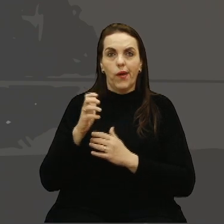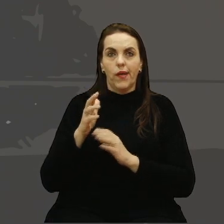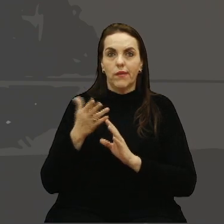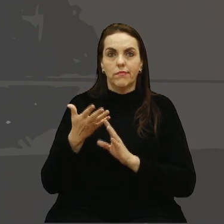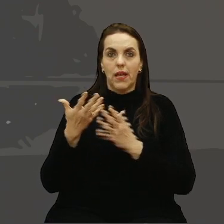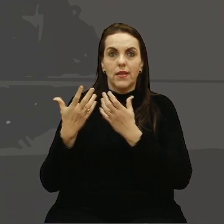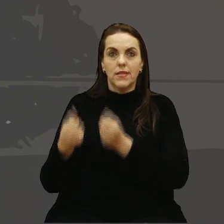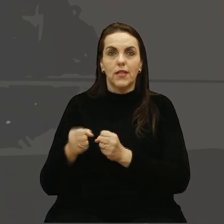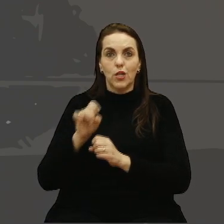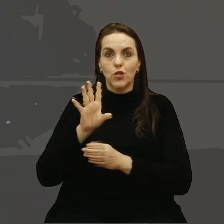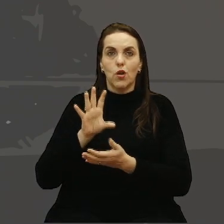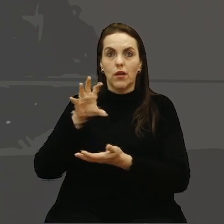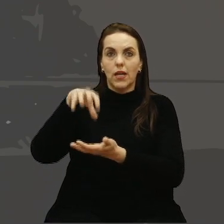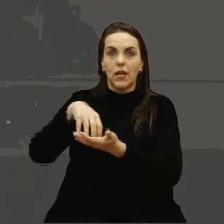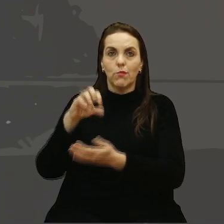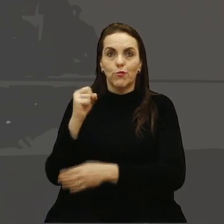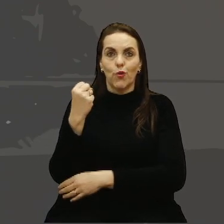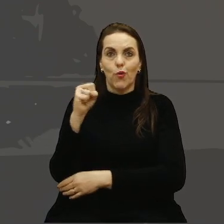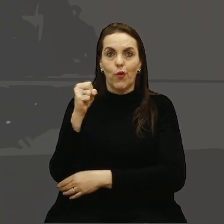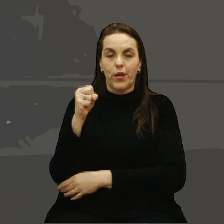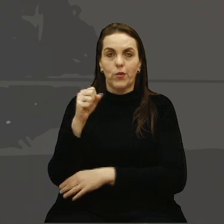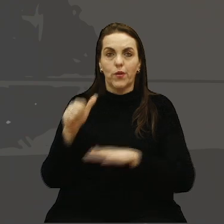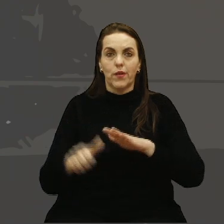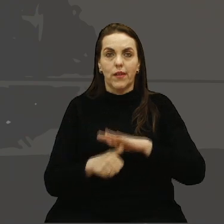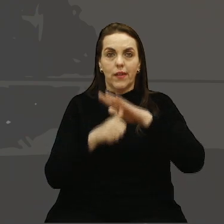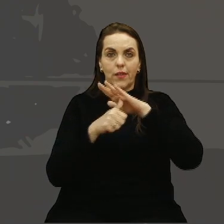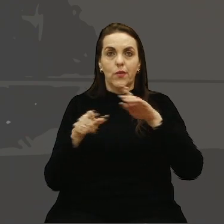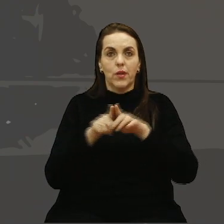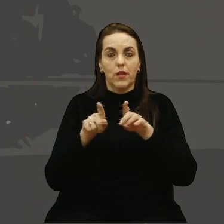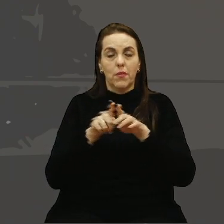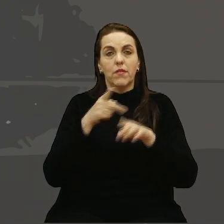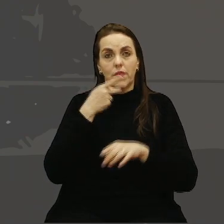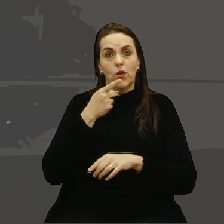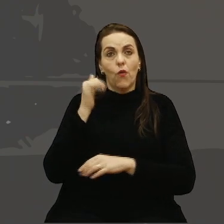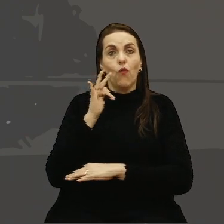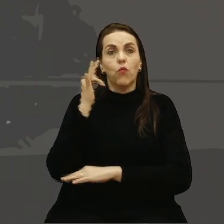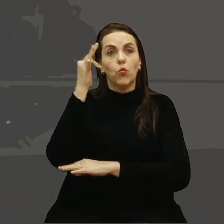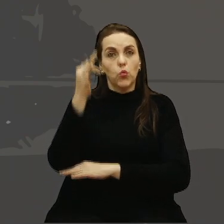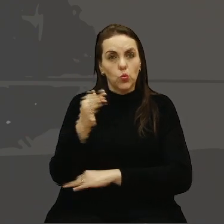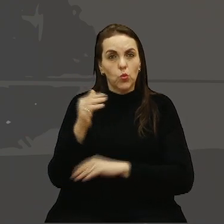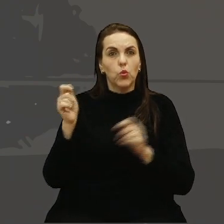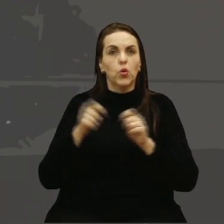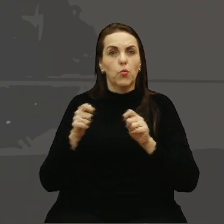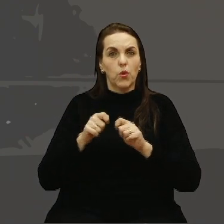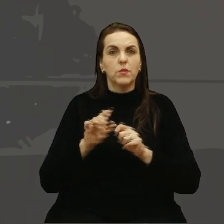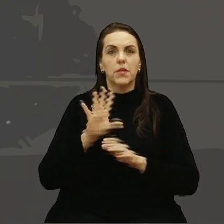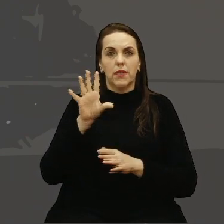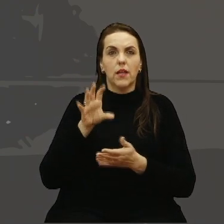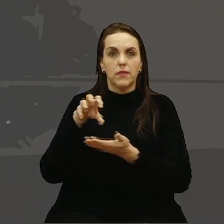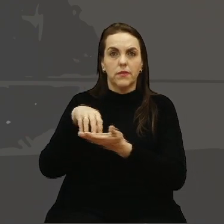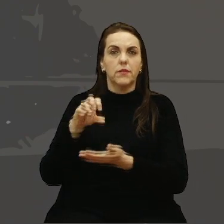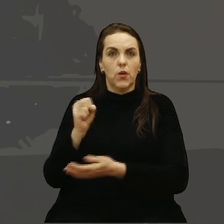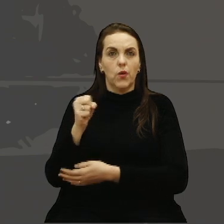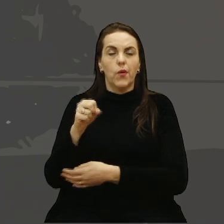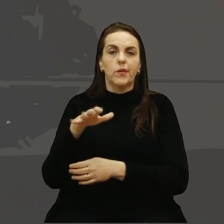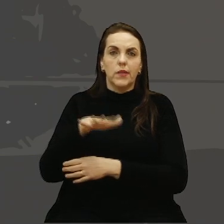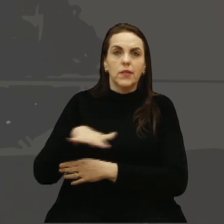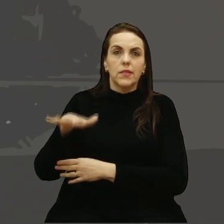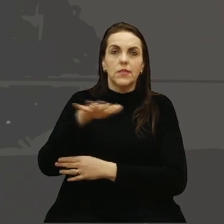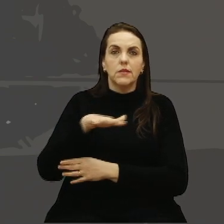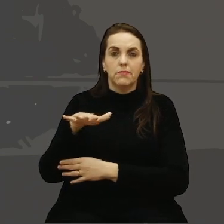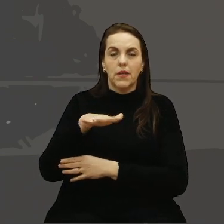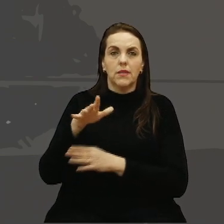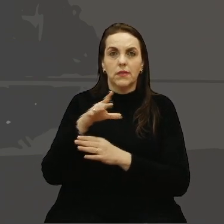seja somente no Campus 8. A reitora até comentou que futuramente eles podem pensar no campus como um espaço onde também vai ter ali uma centralidade da